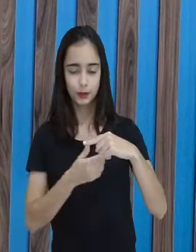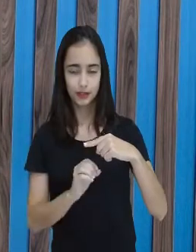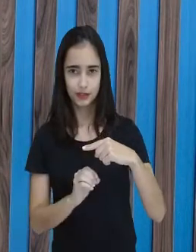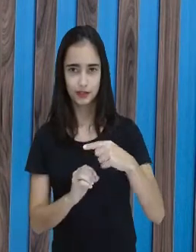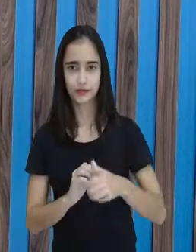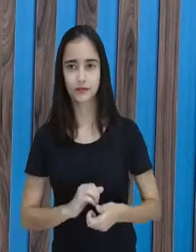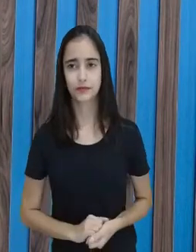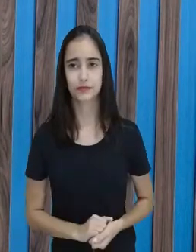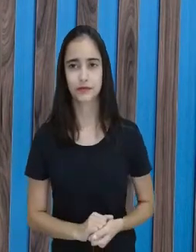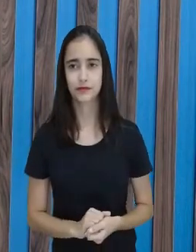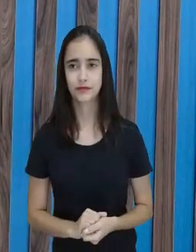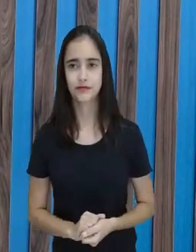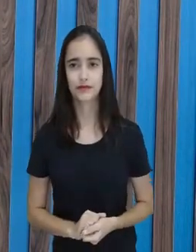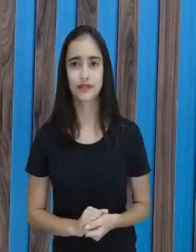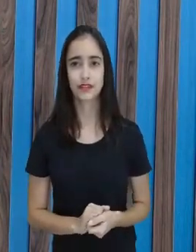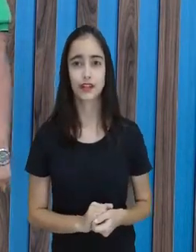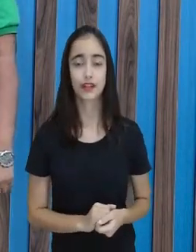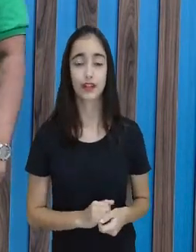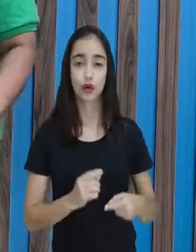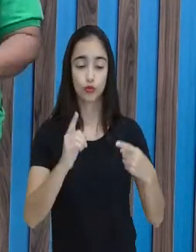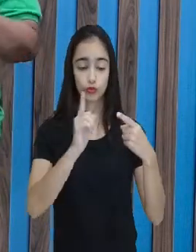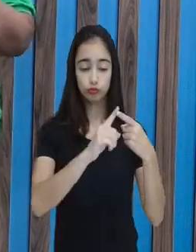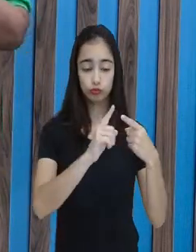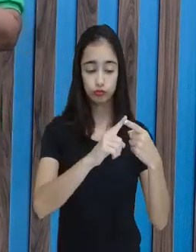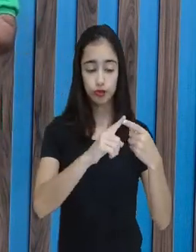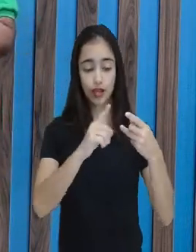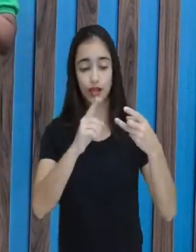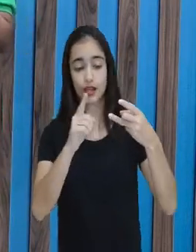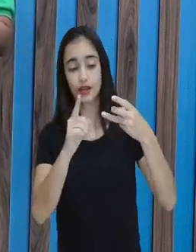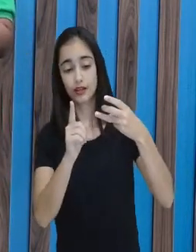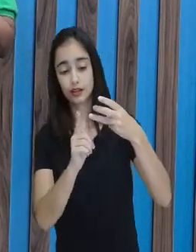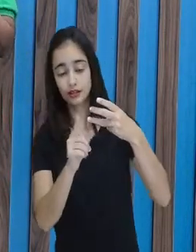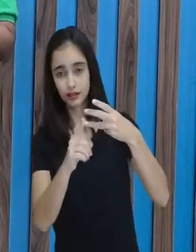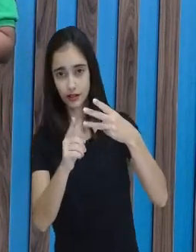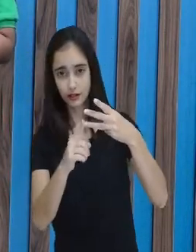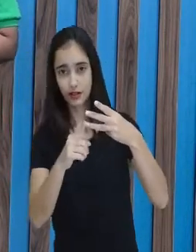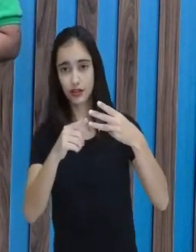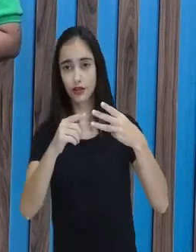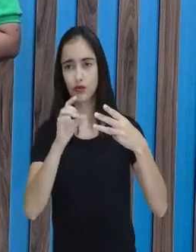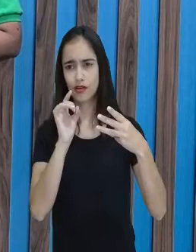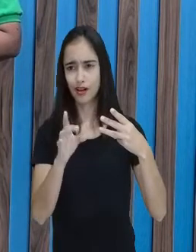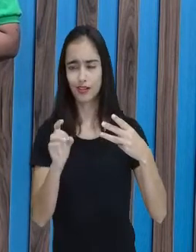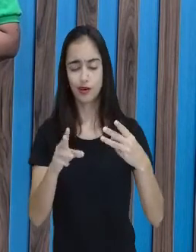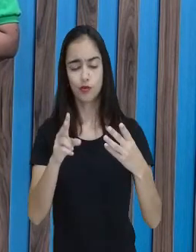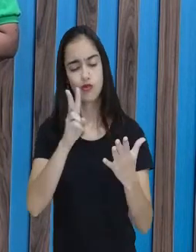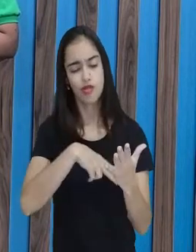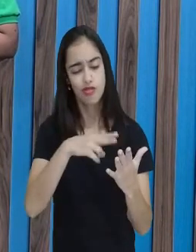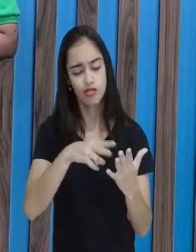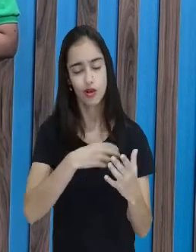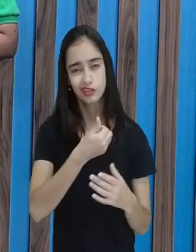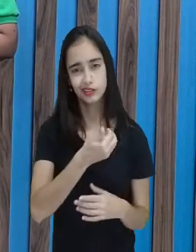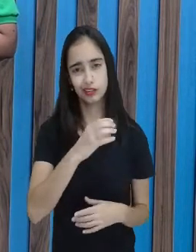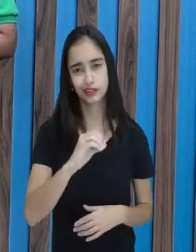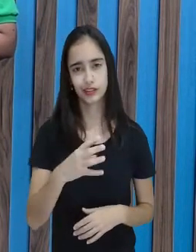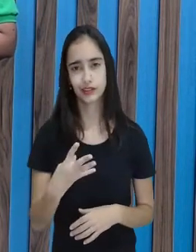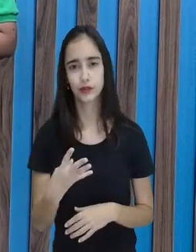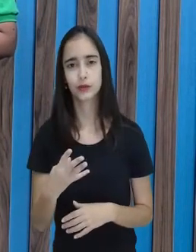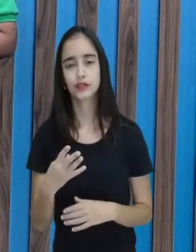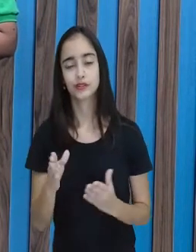4/10. Roberta e Severino, cada um leu 104 páginas do livro.